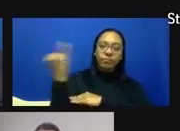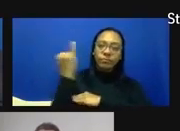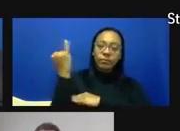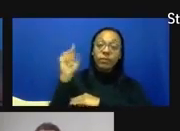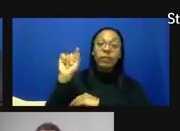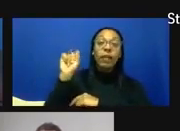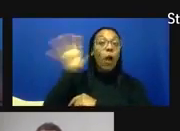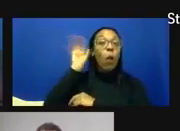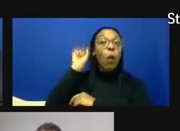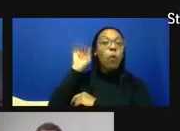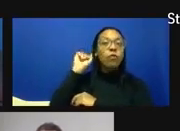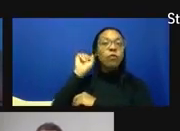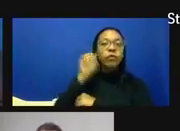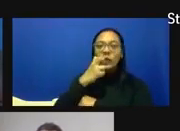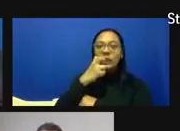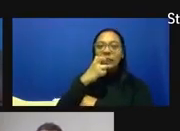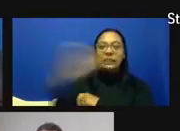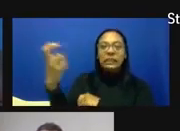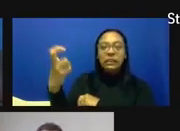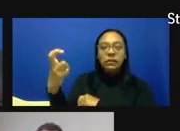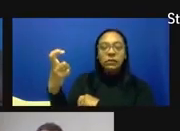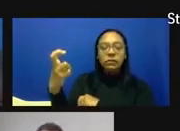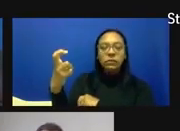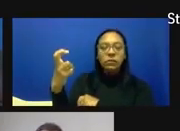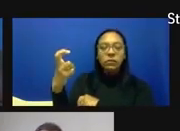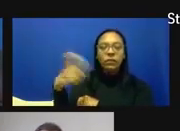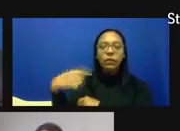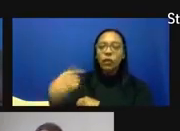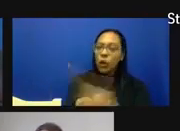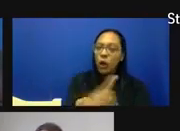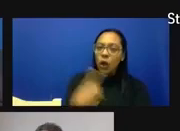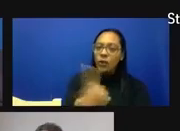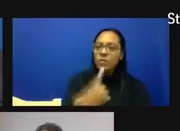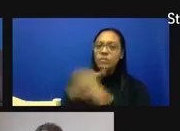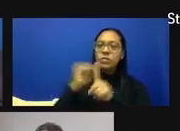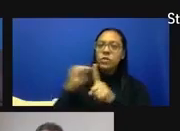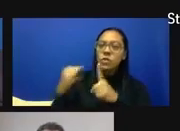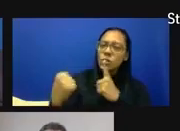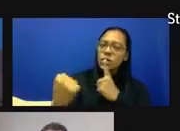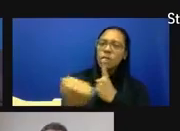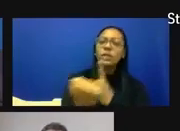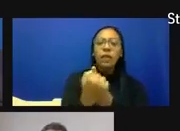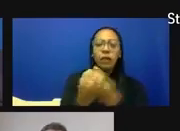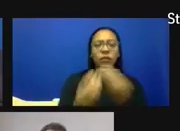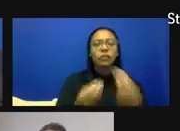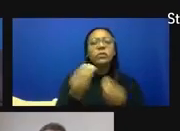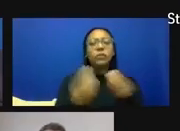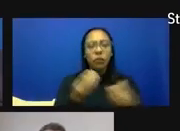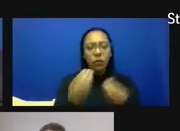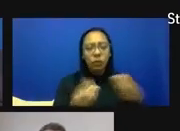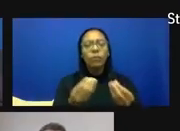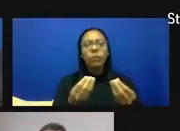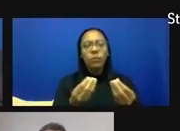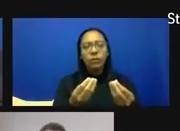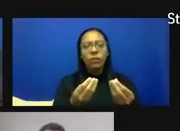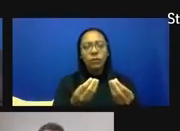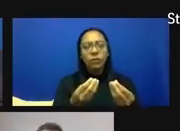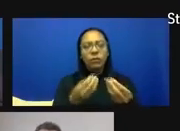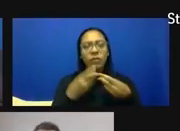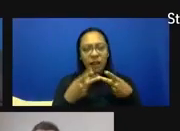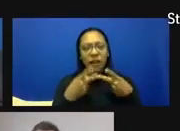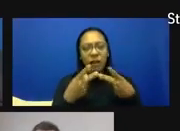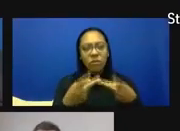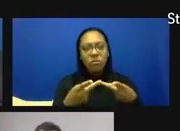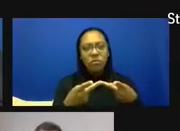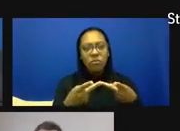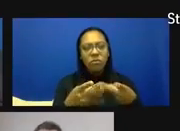né? Vejam a importância de todos nós aí, é o papel da sociedade, como foi relatado há pouco, né, pela